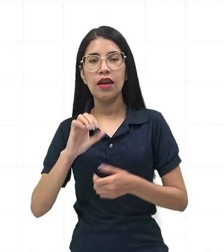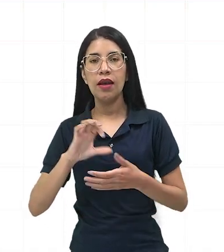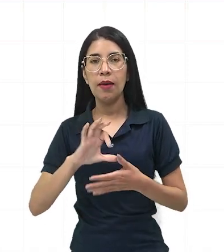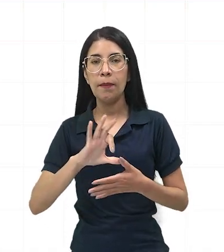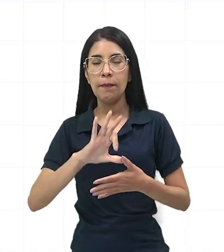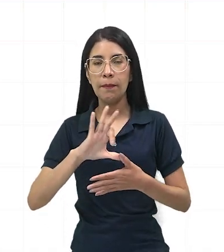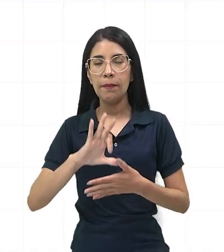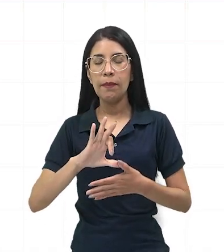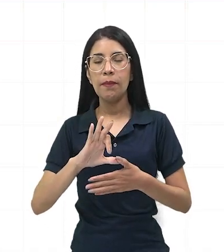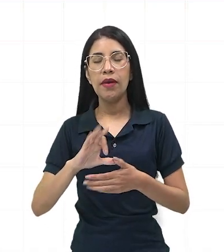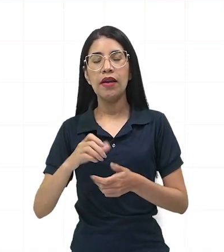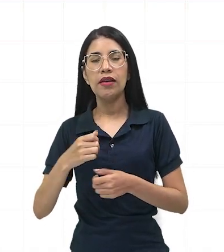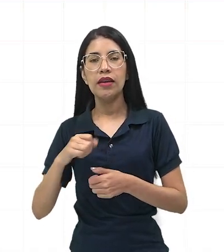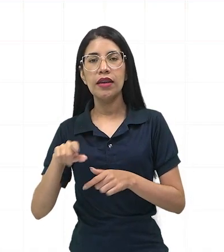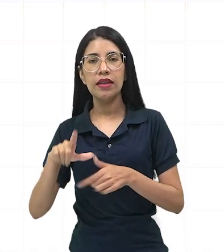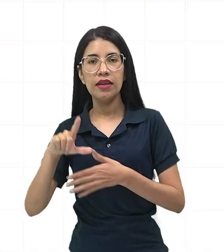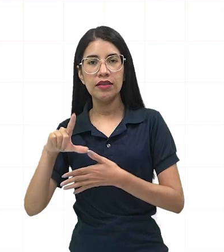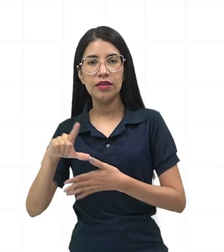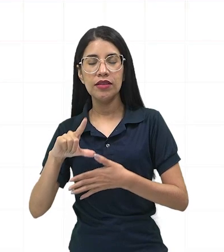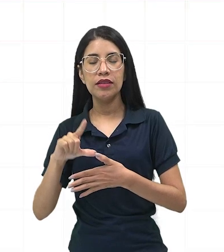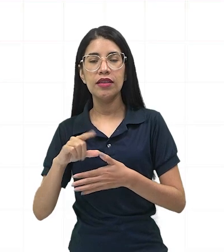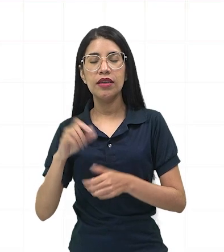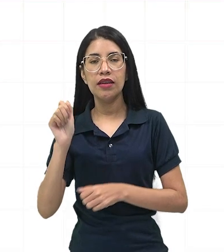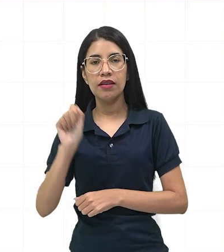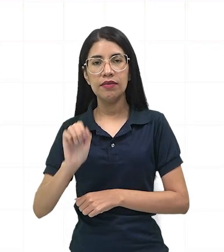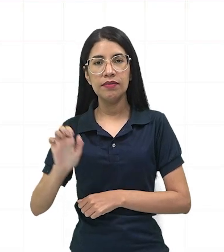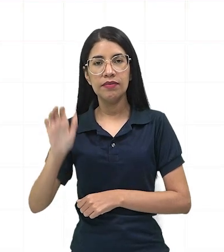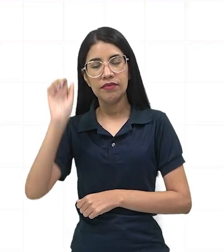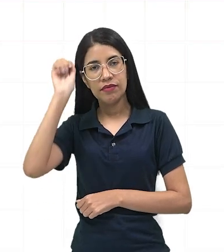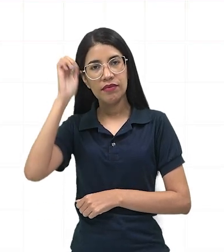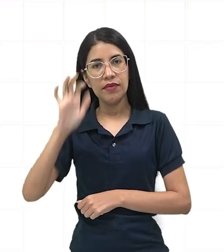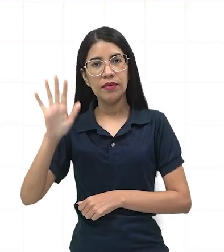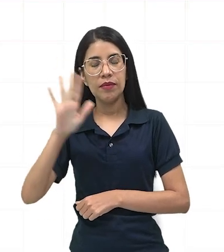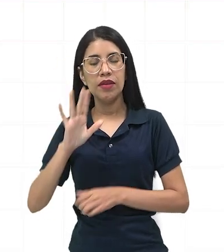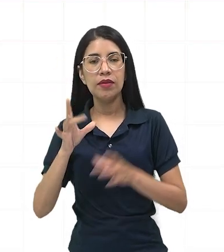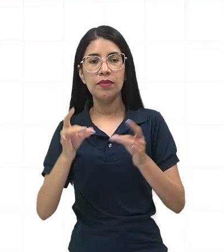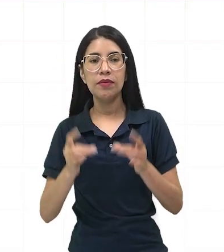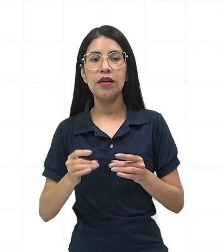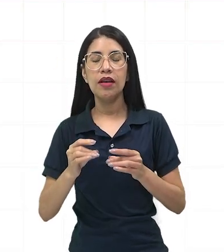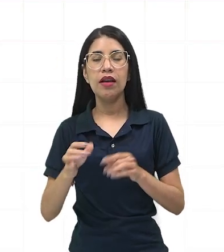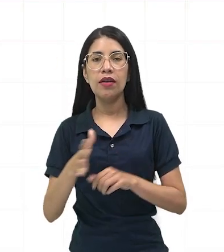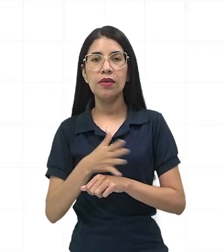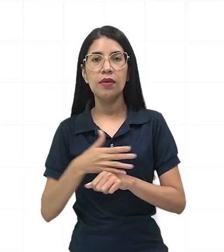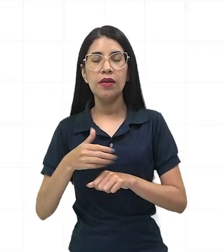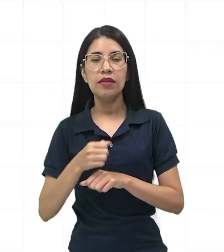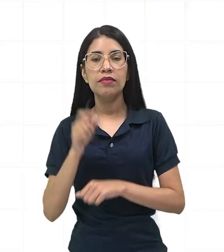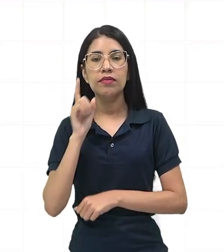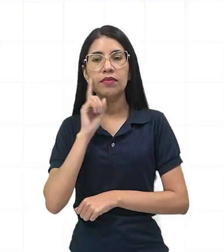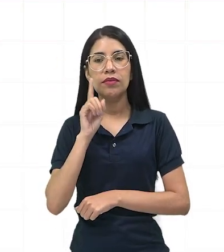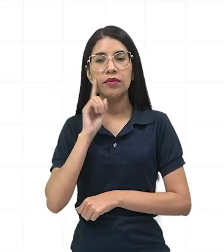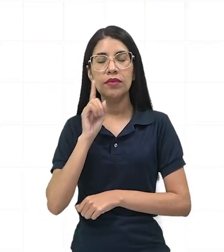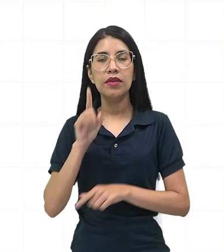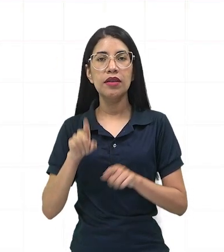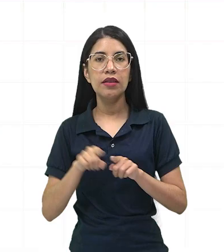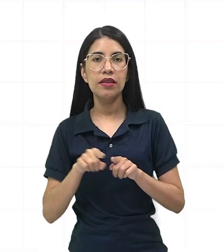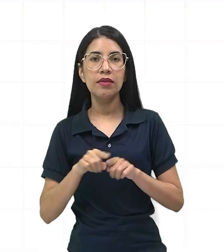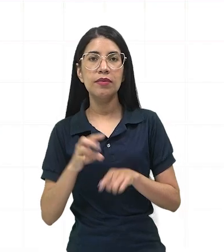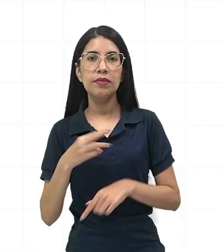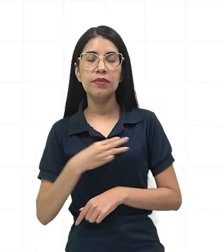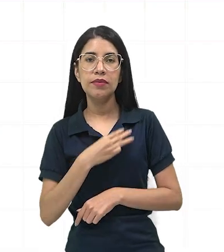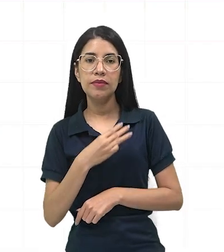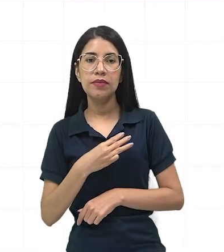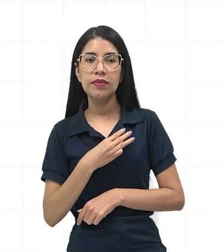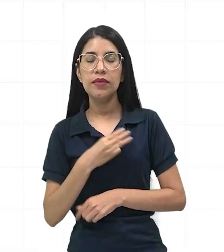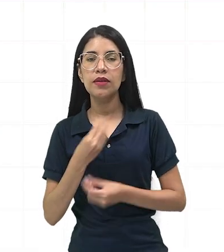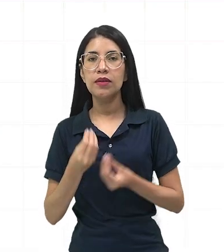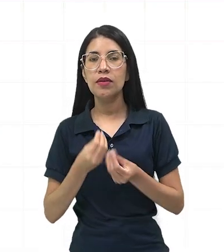e Portuguesa e a África, com um detalhamento, a colonização dos Estados Unidos da América e do Canadá e o